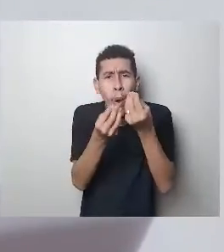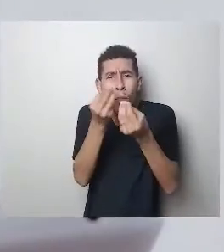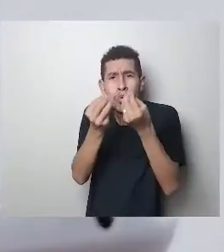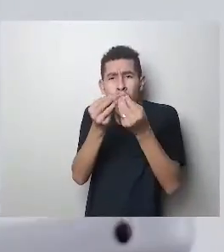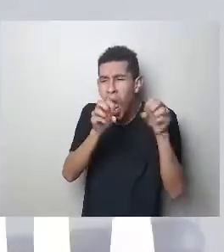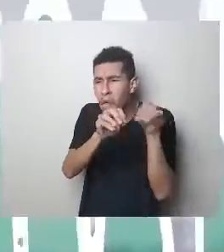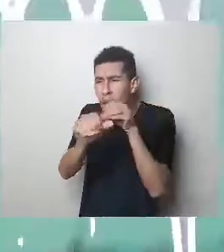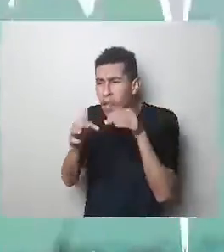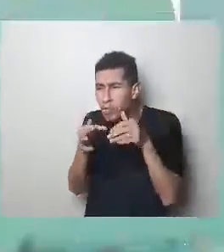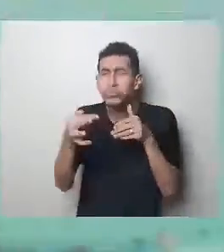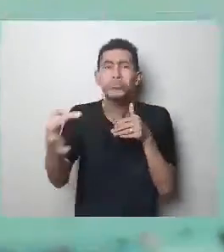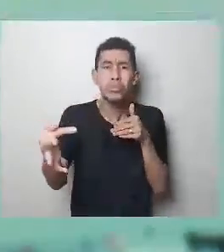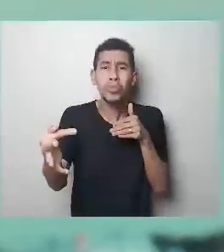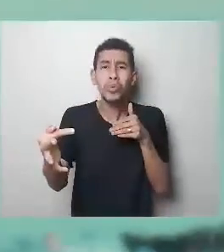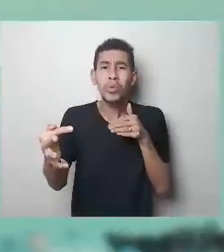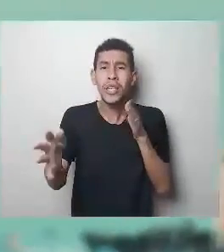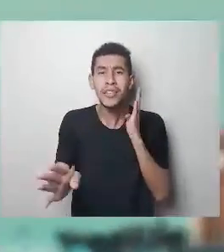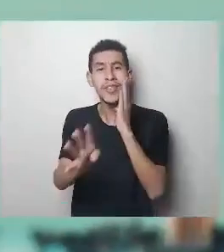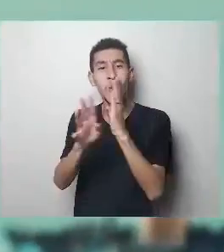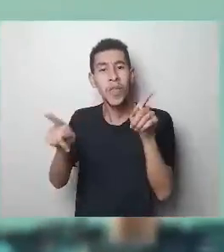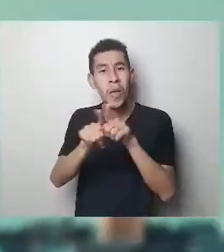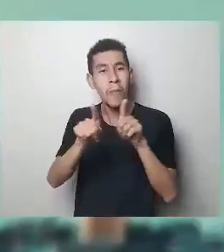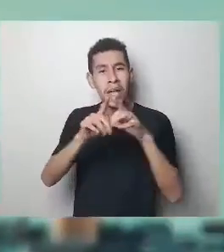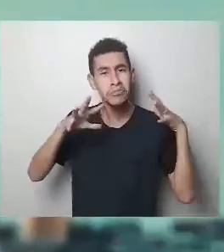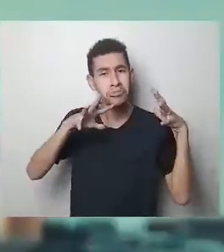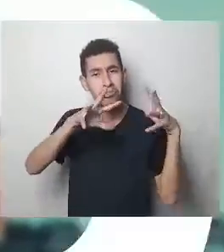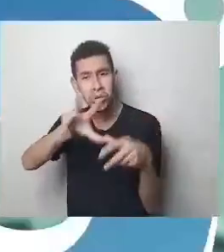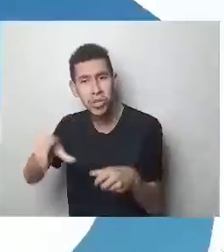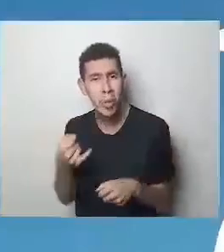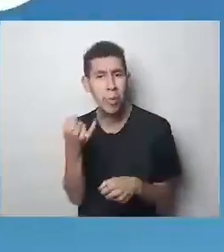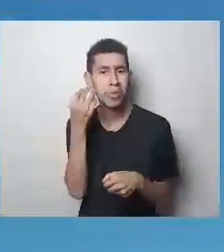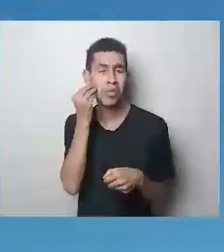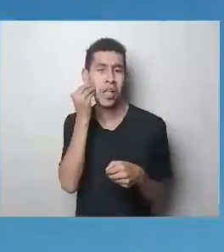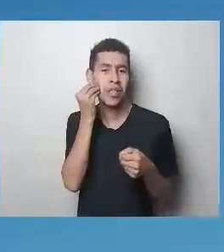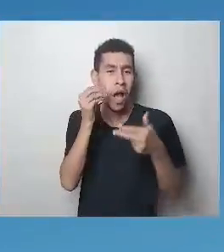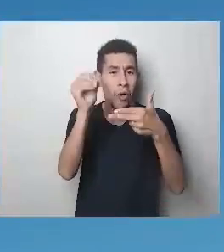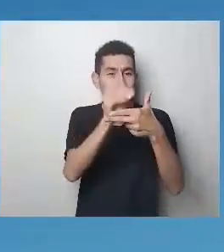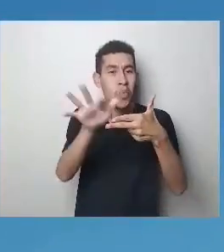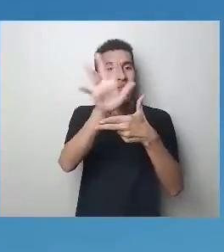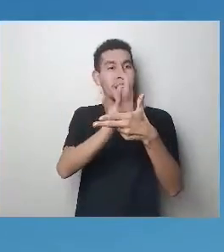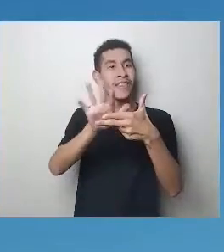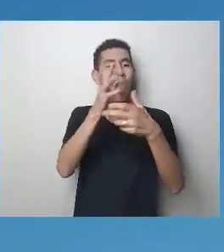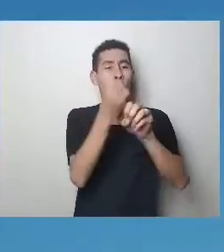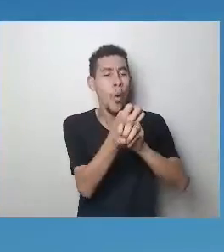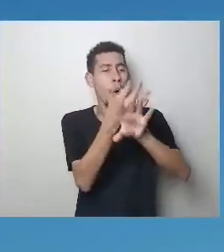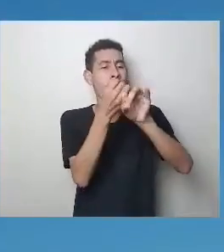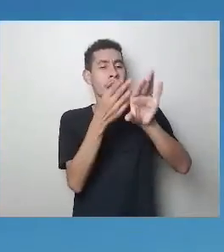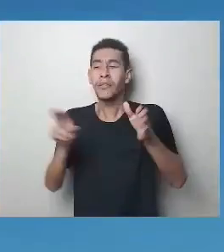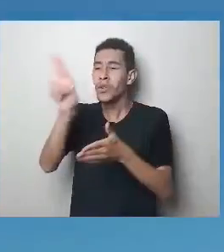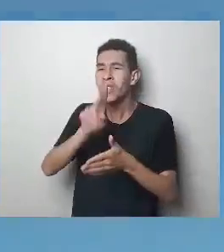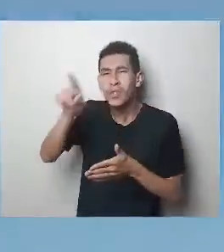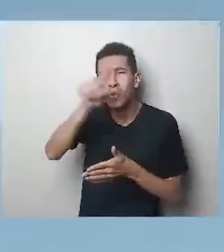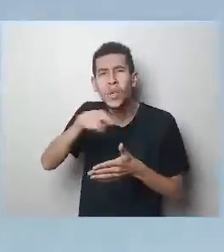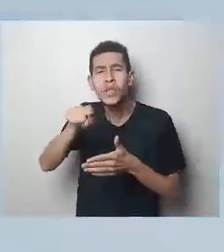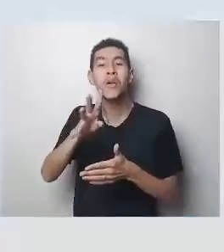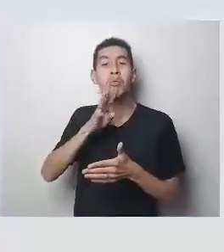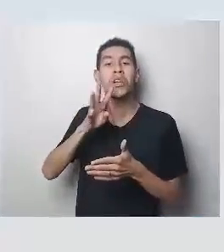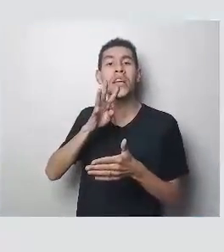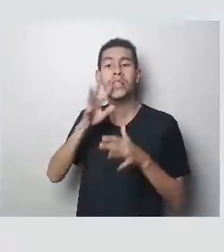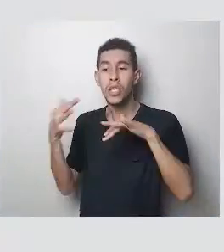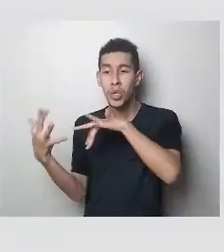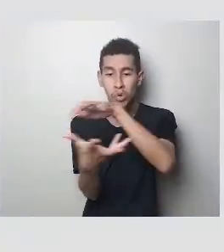a educação do futuro e descubra todas as vantagens da Unesc Virtual, o EAD da universidade que você conhece e